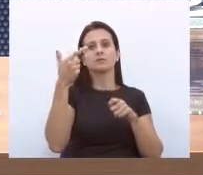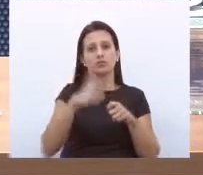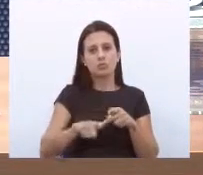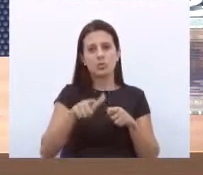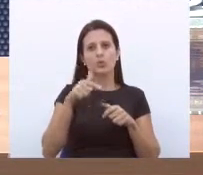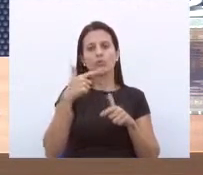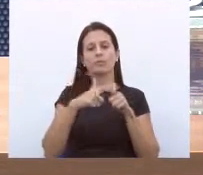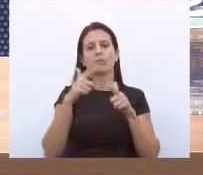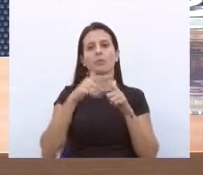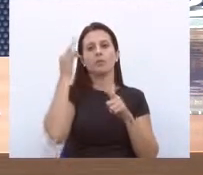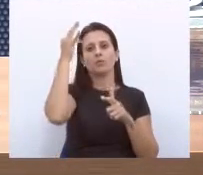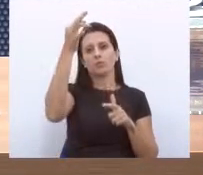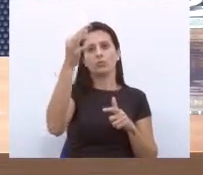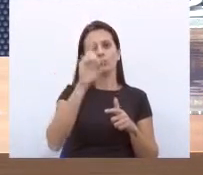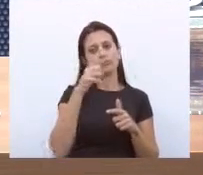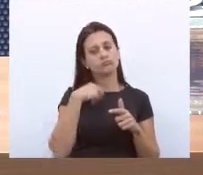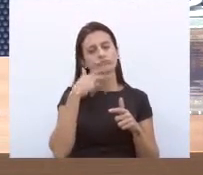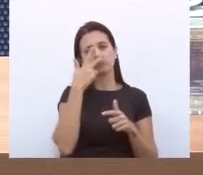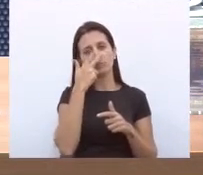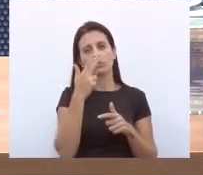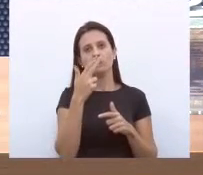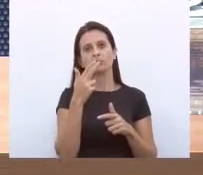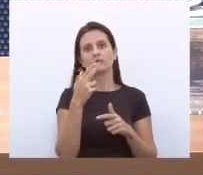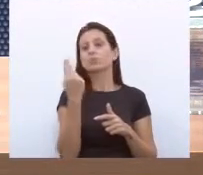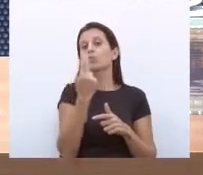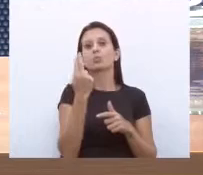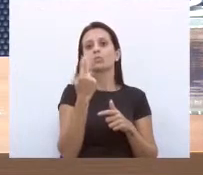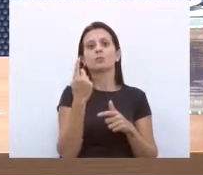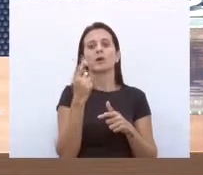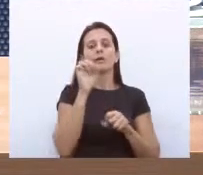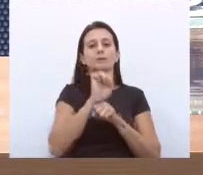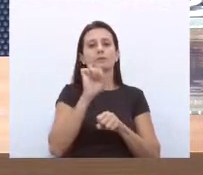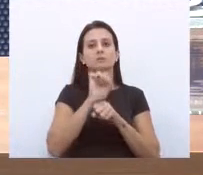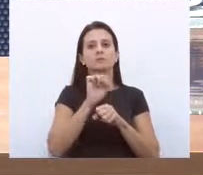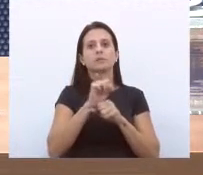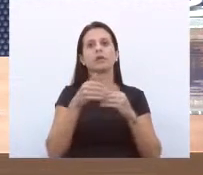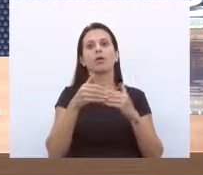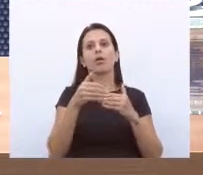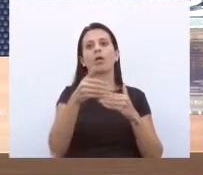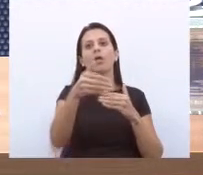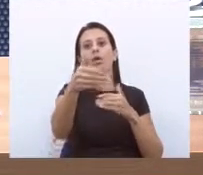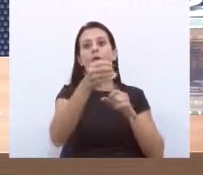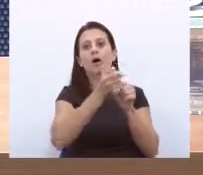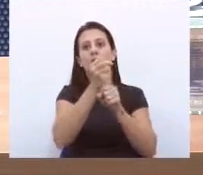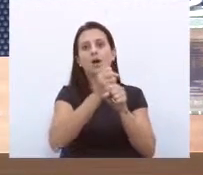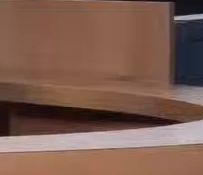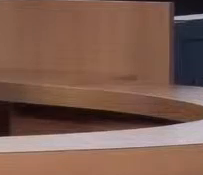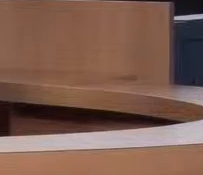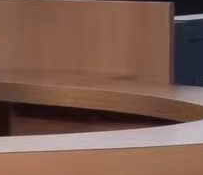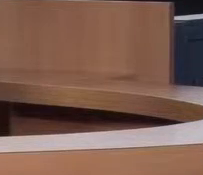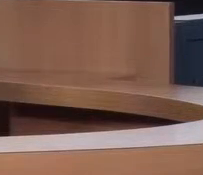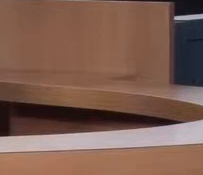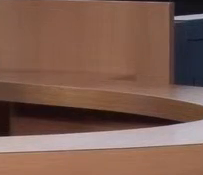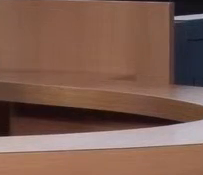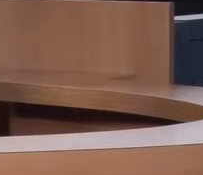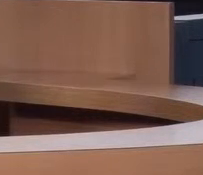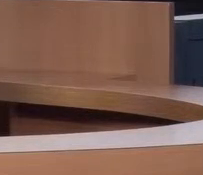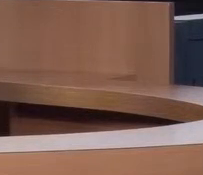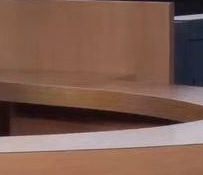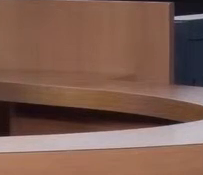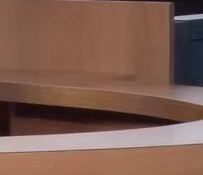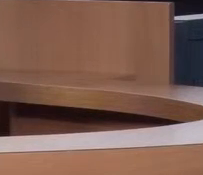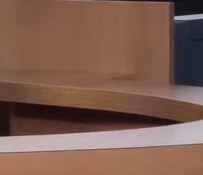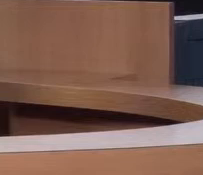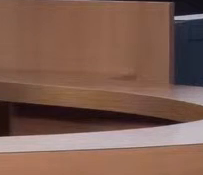no futuro, porque eu acho que não dá mais para esperar mais tantos anos para um regime jurídico único. O tucano